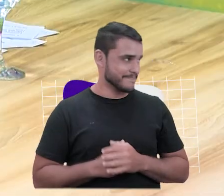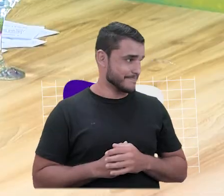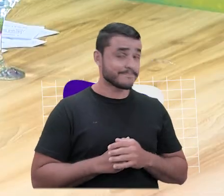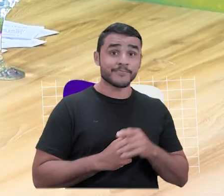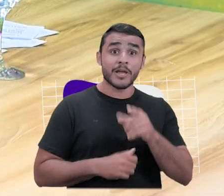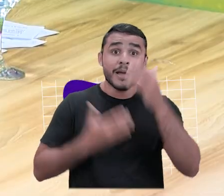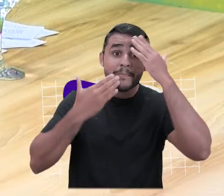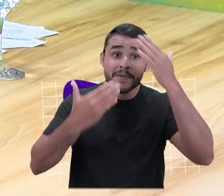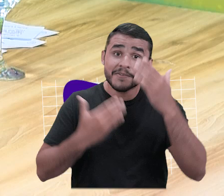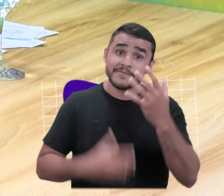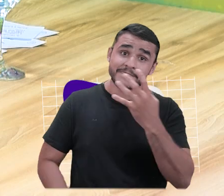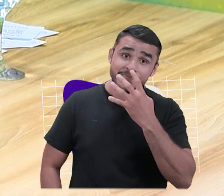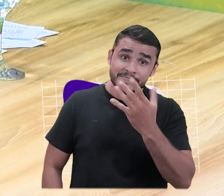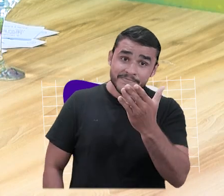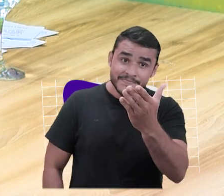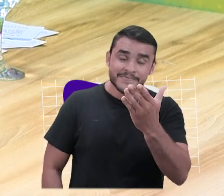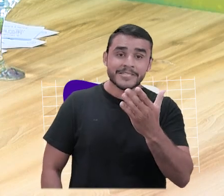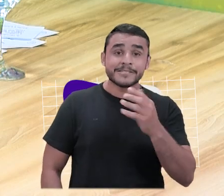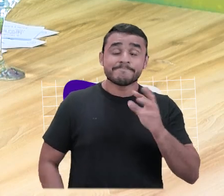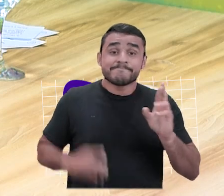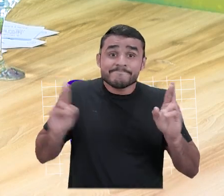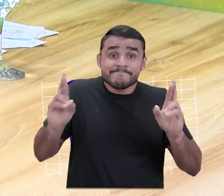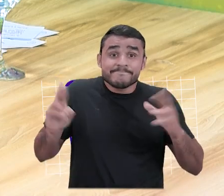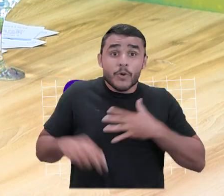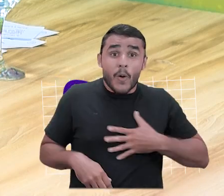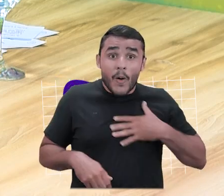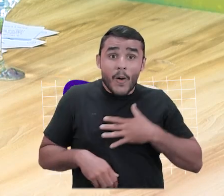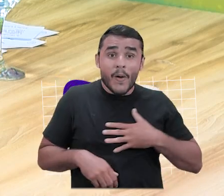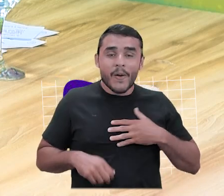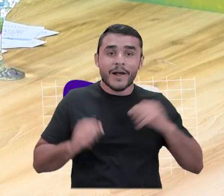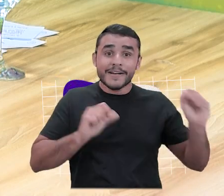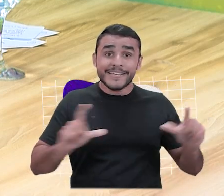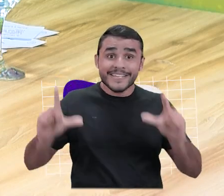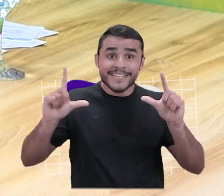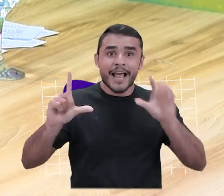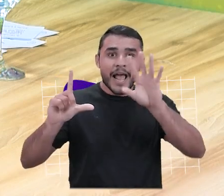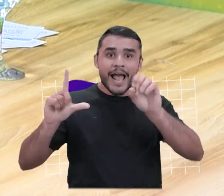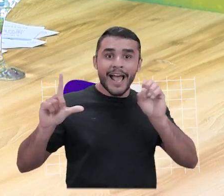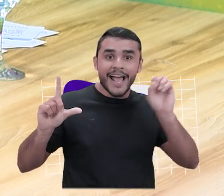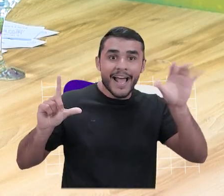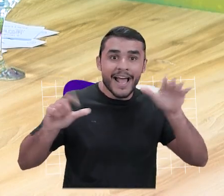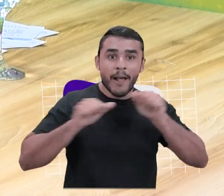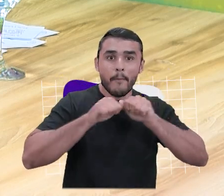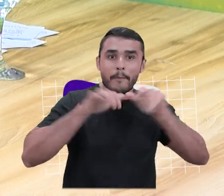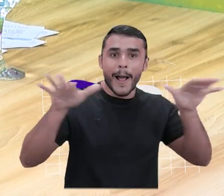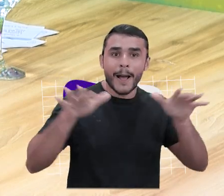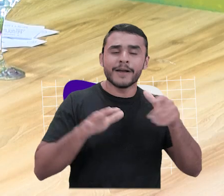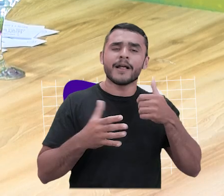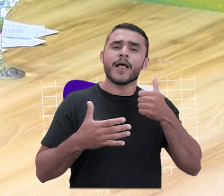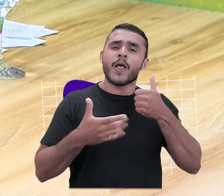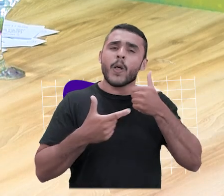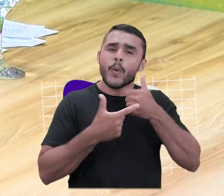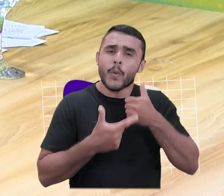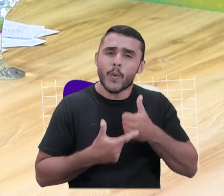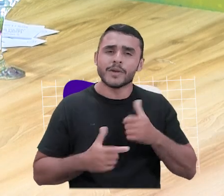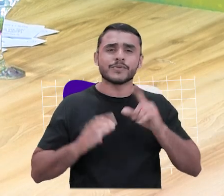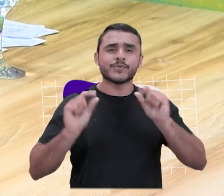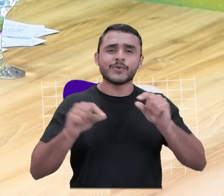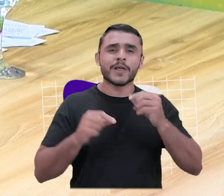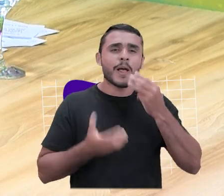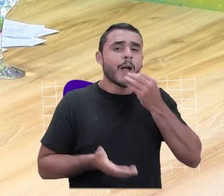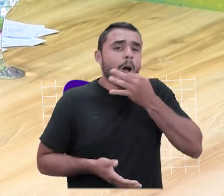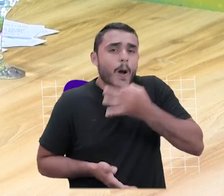está assistindo. Espero que você goste, compartilhe, comente, siga o nosso quadro aí.